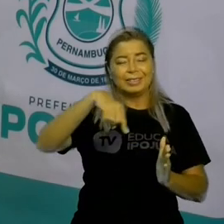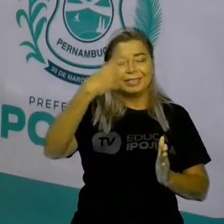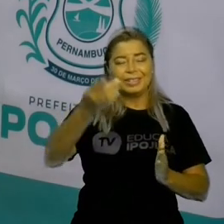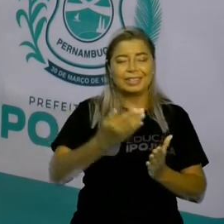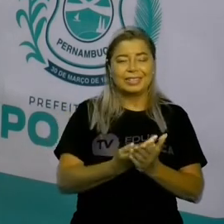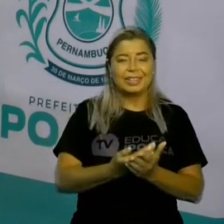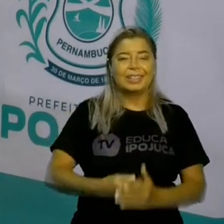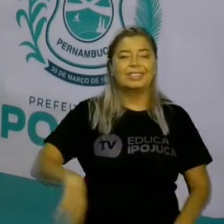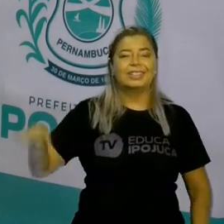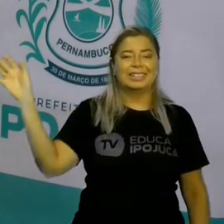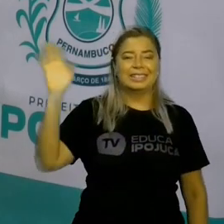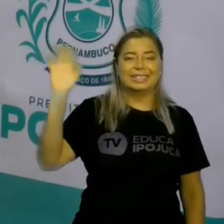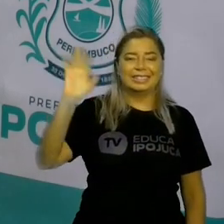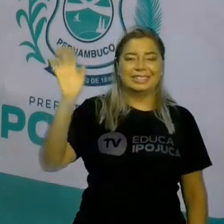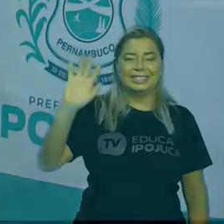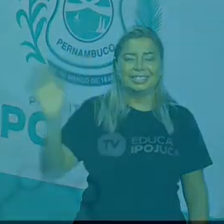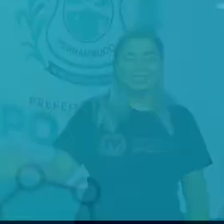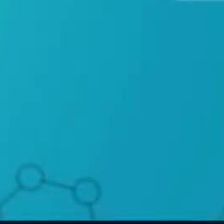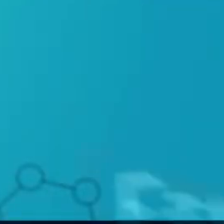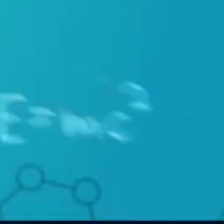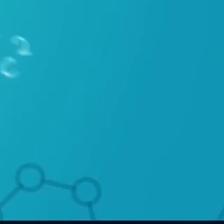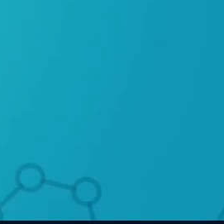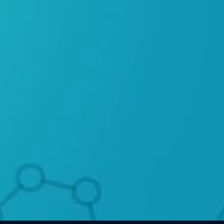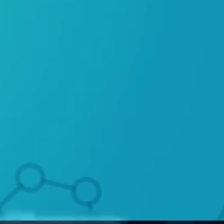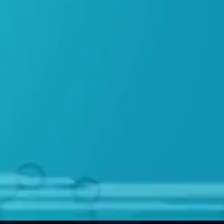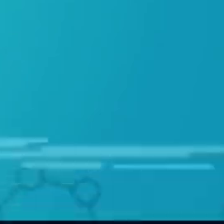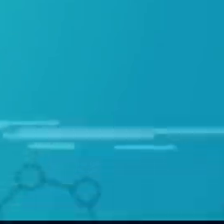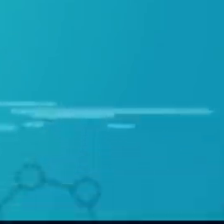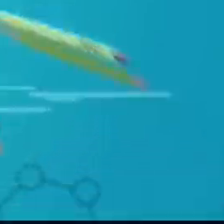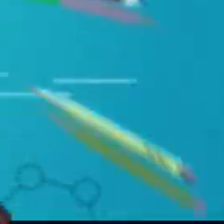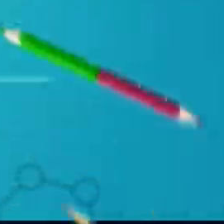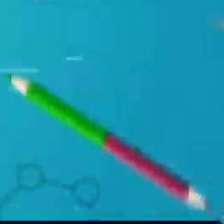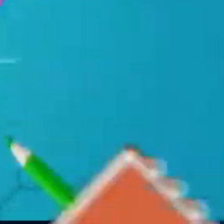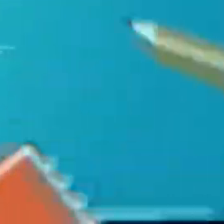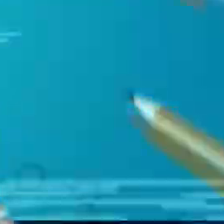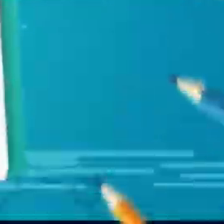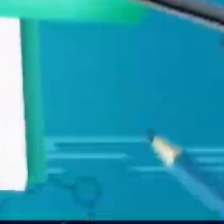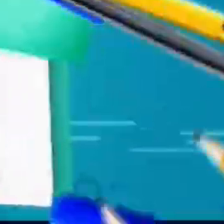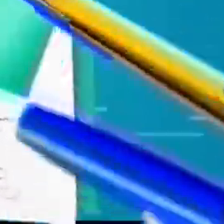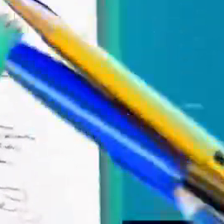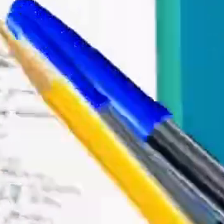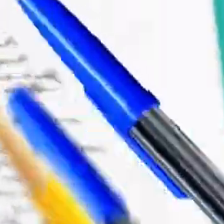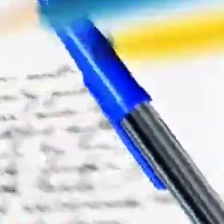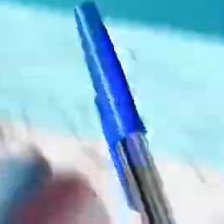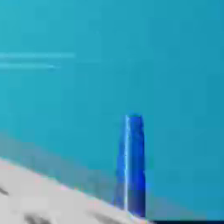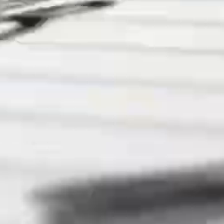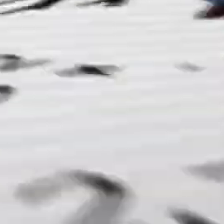então. Tchau, tchau.